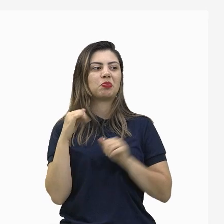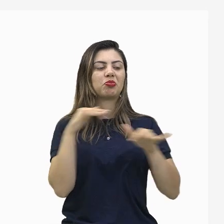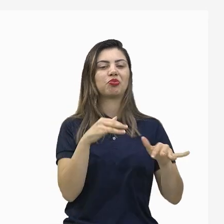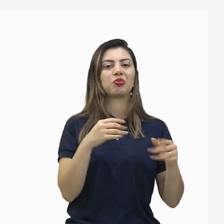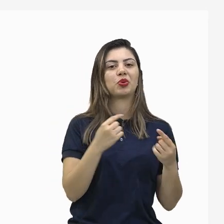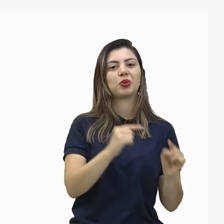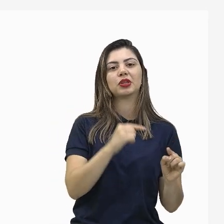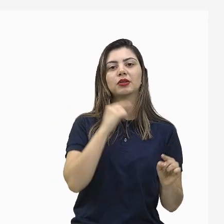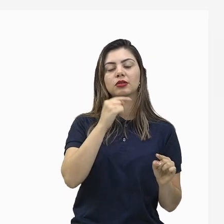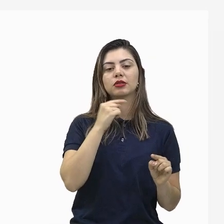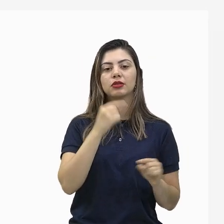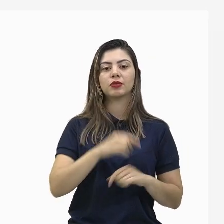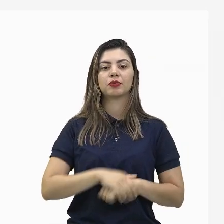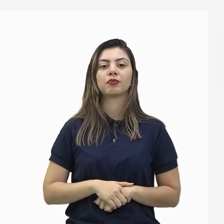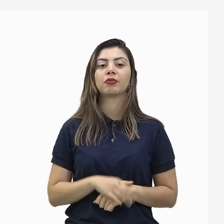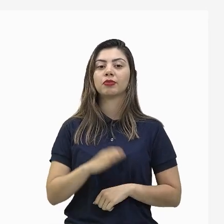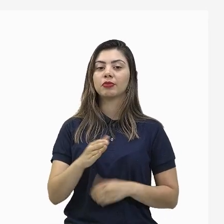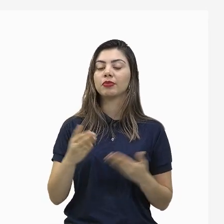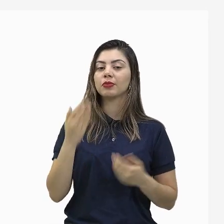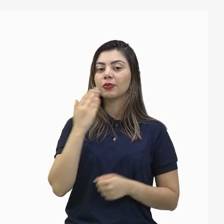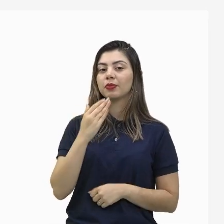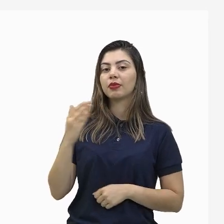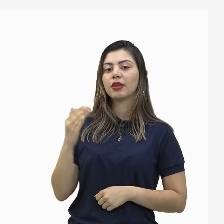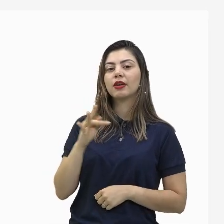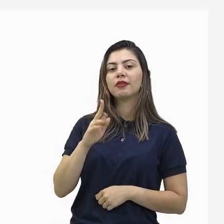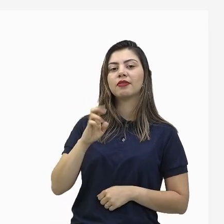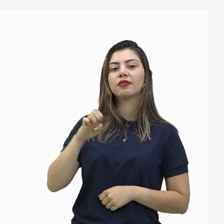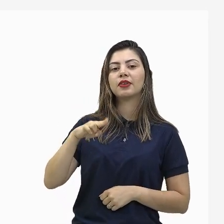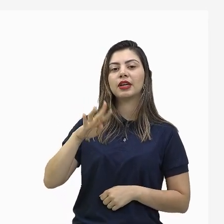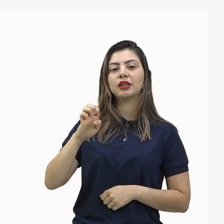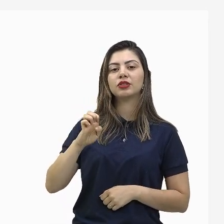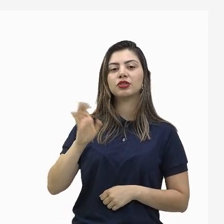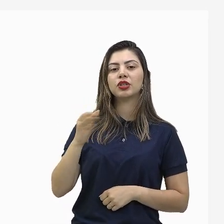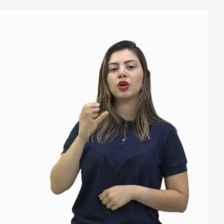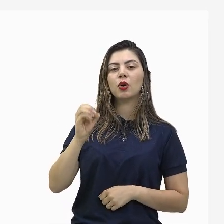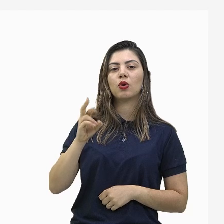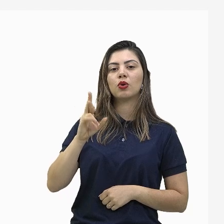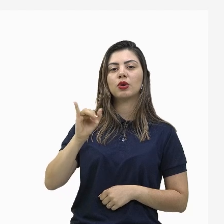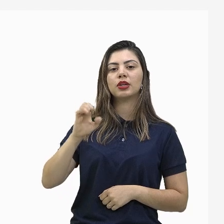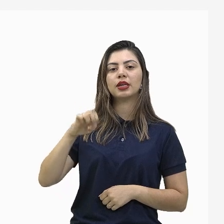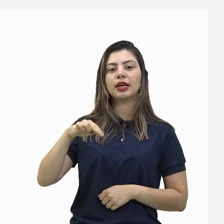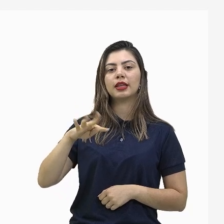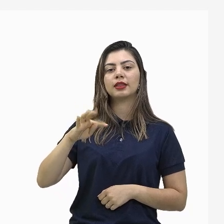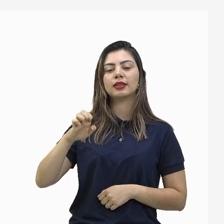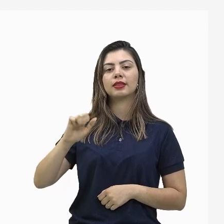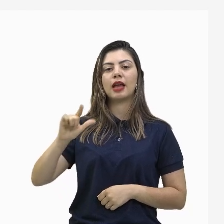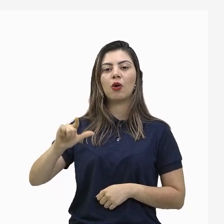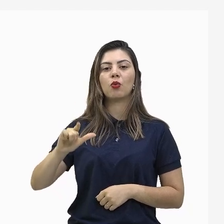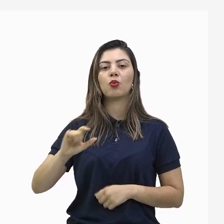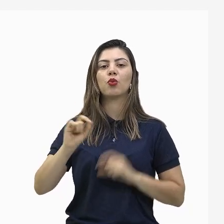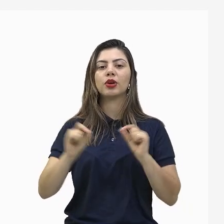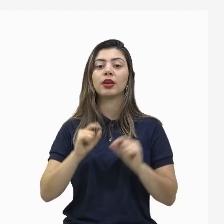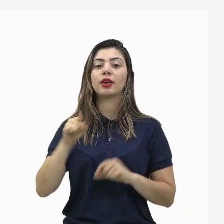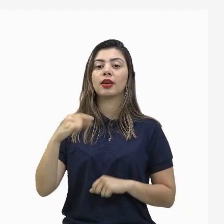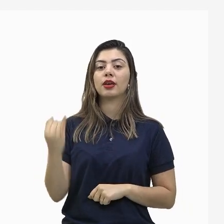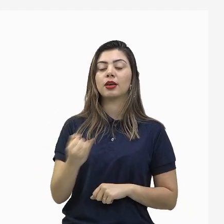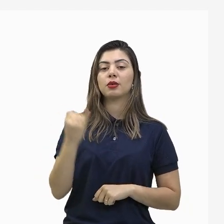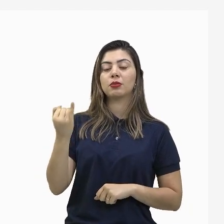falar para vocês sobre a Frente Oriental, que é, então, aí uma importante praça de guerra que